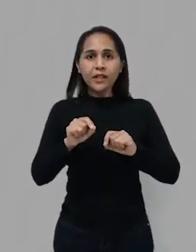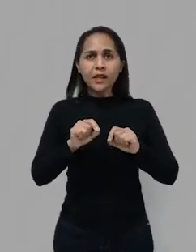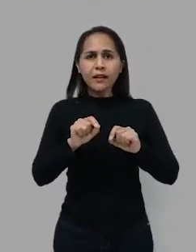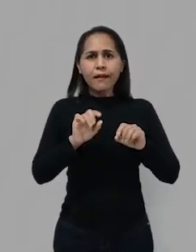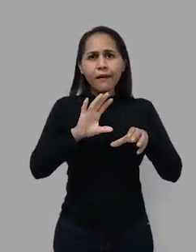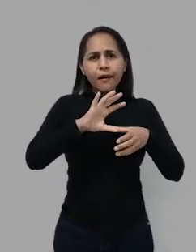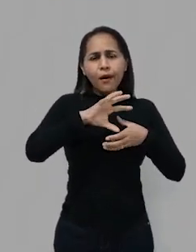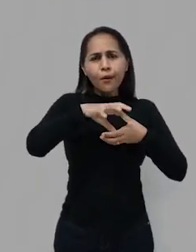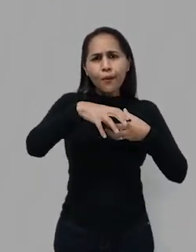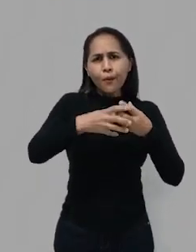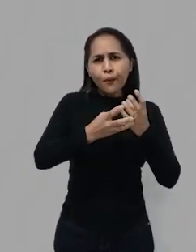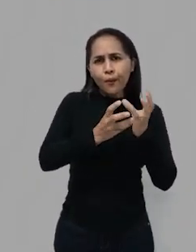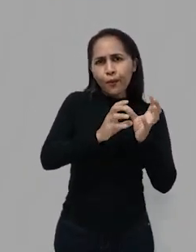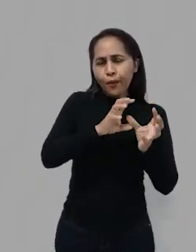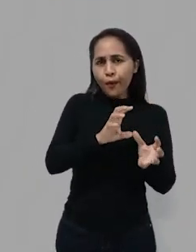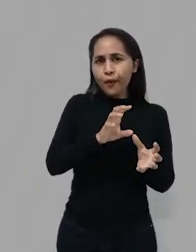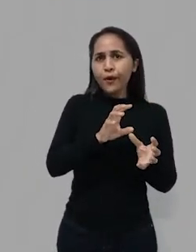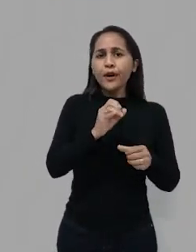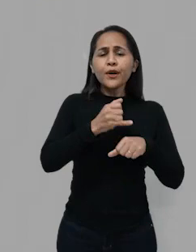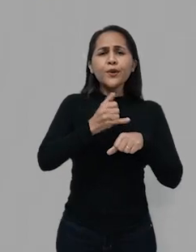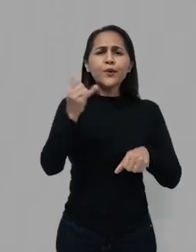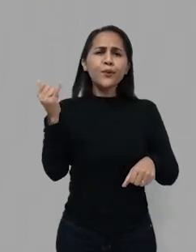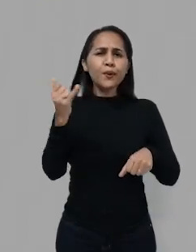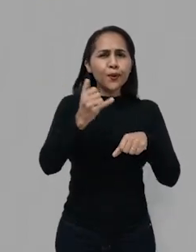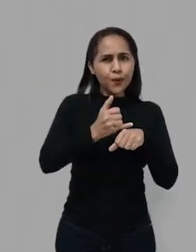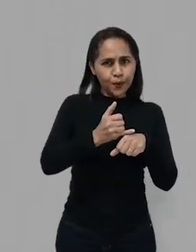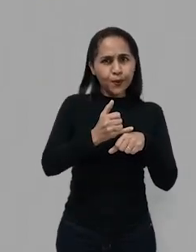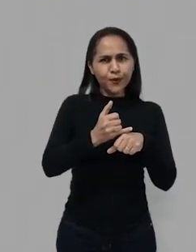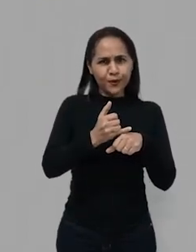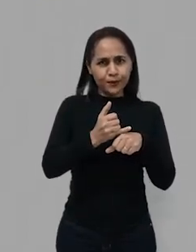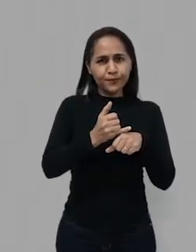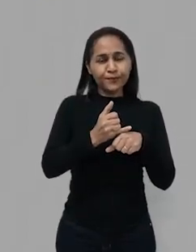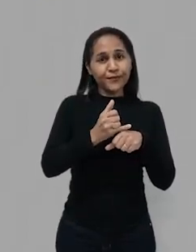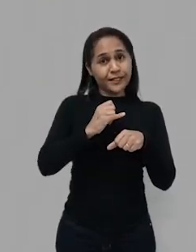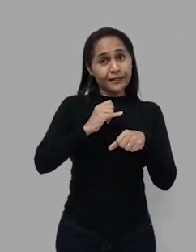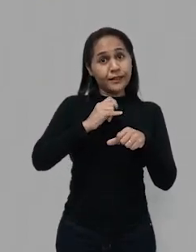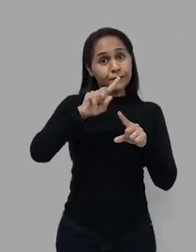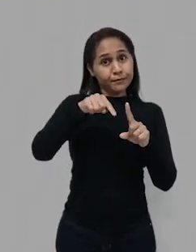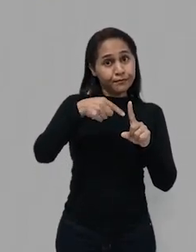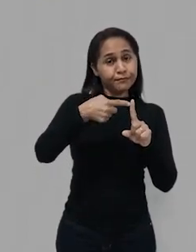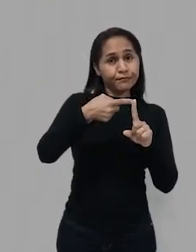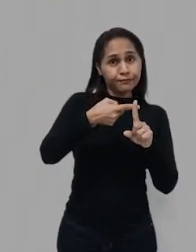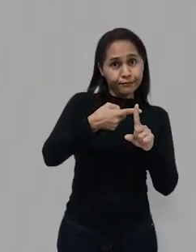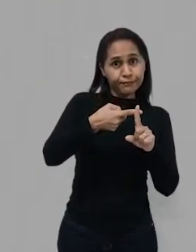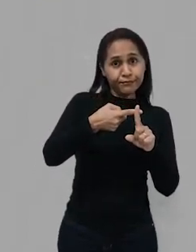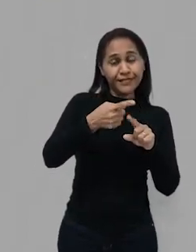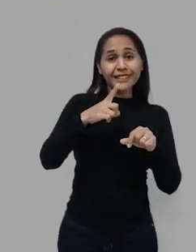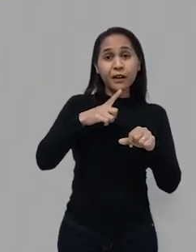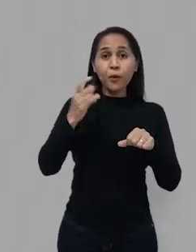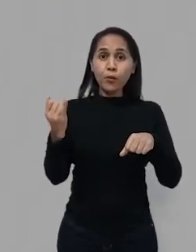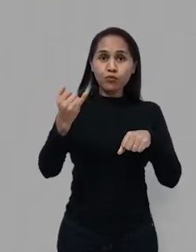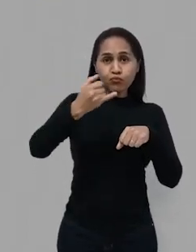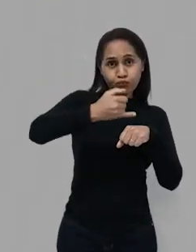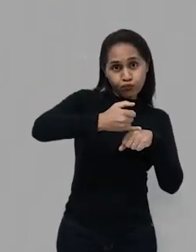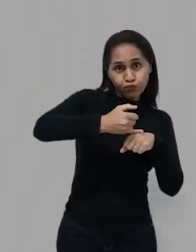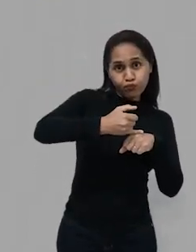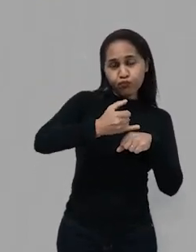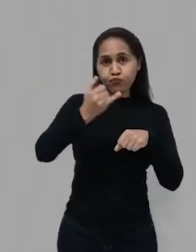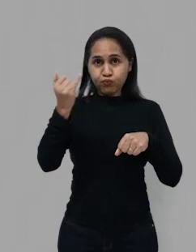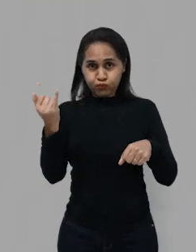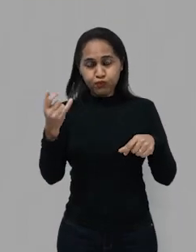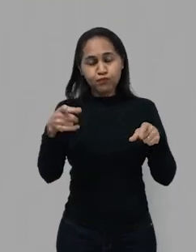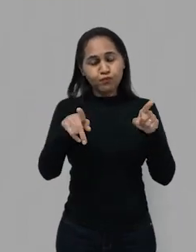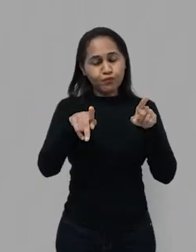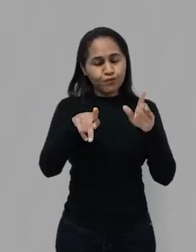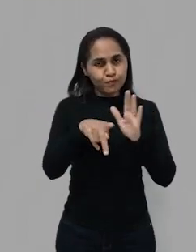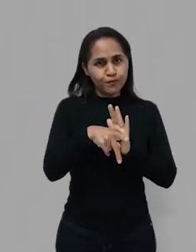ou seja, ele é um amontoado de íons positivos, cátions, e íons negativos, os